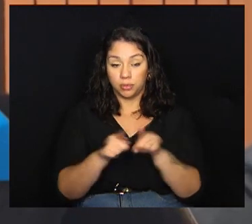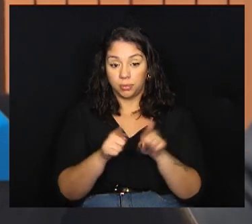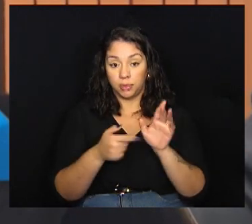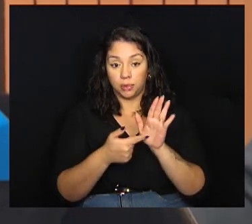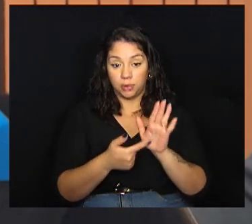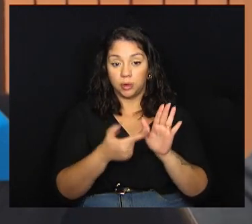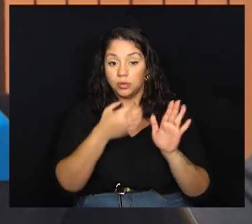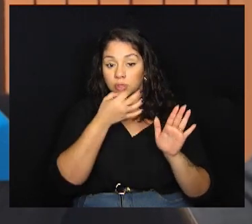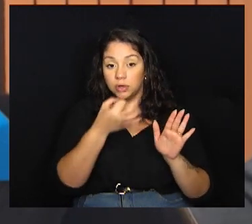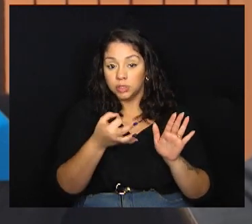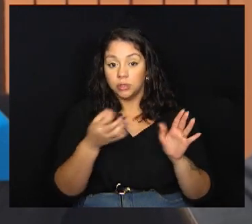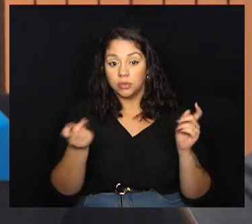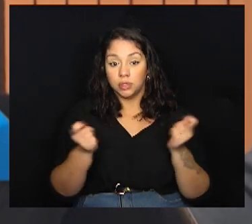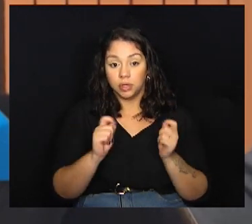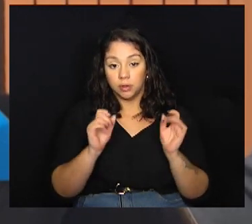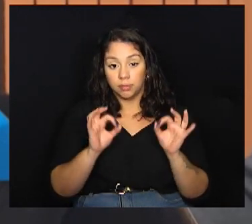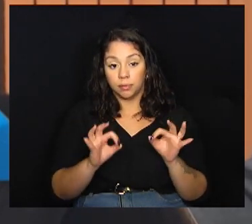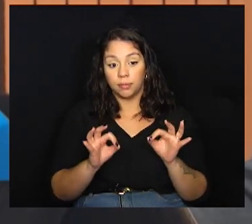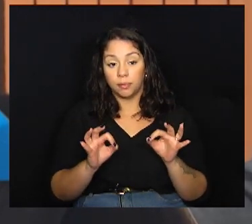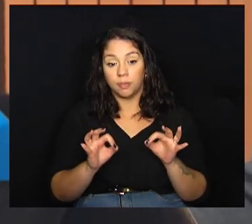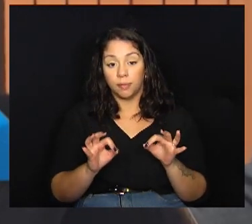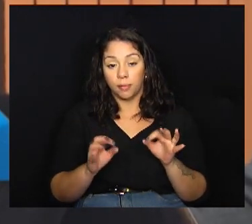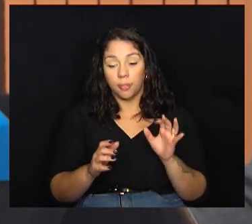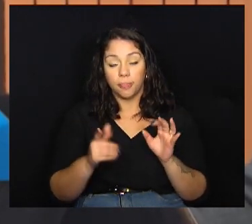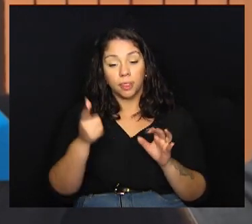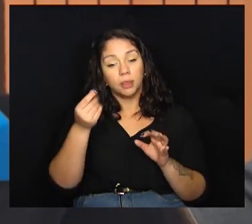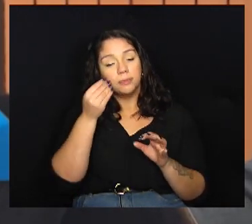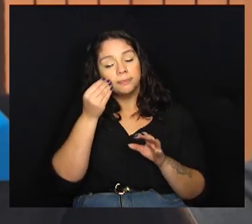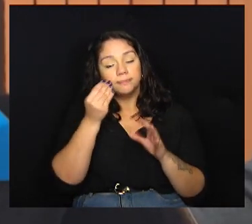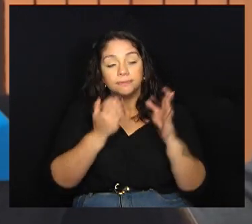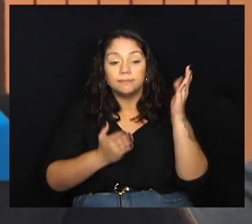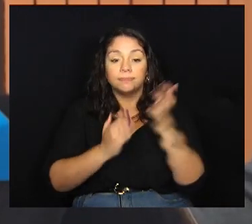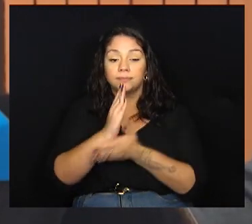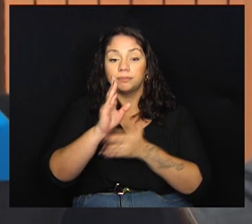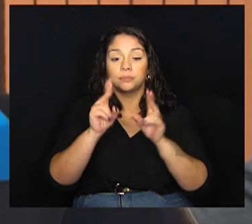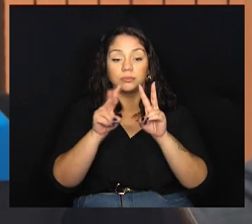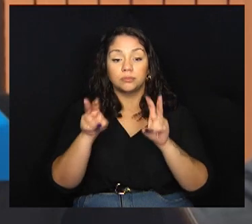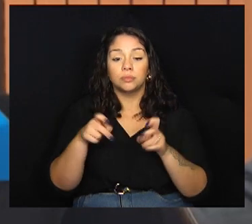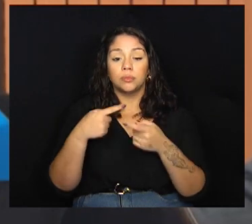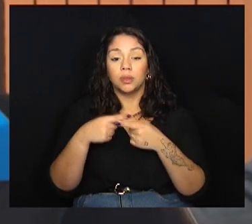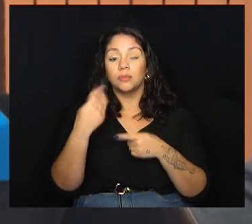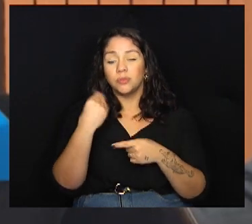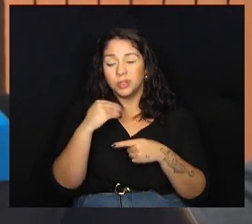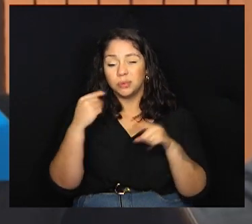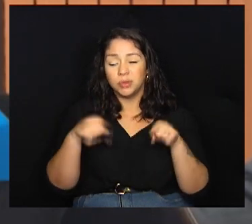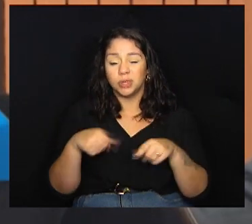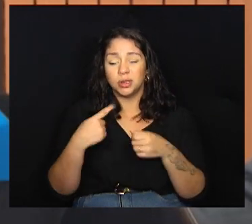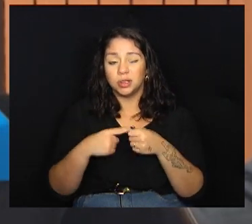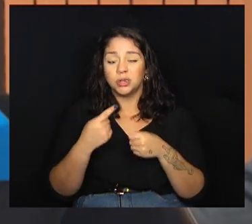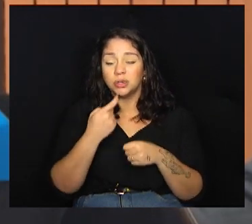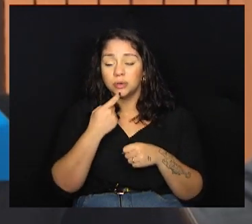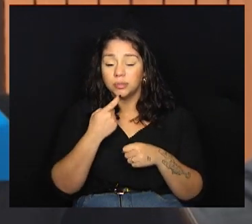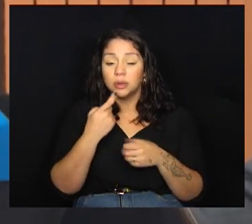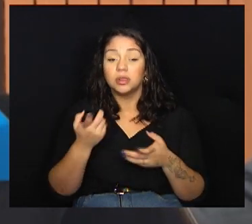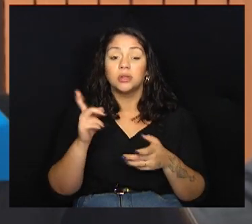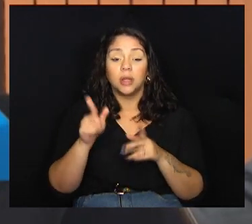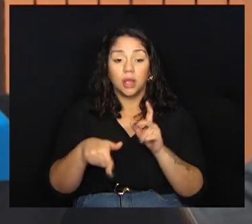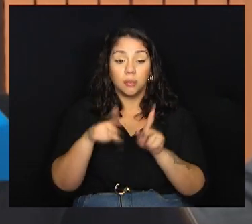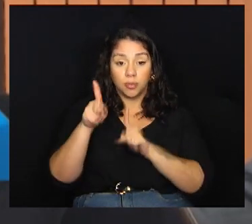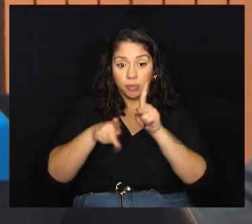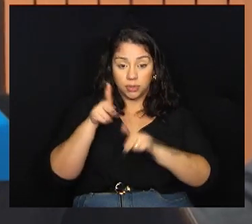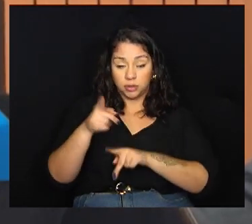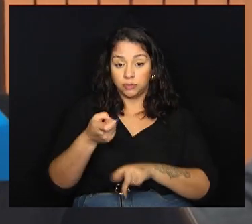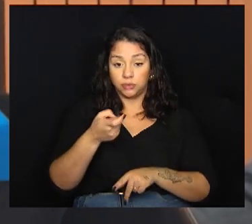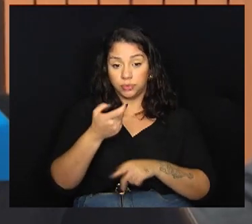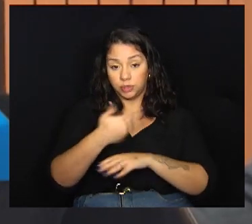que a gente possa, quiçá, superar esta questão que é tão vulnerável no nosso município, que é a população em situação de